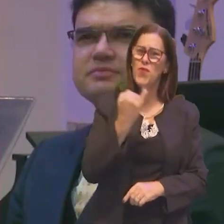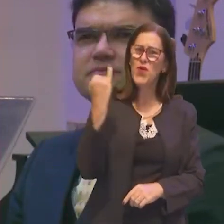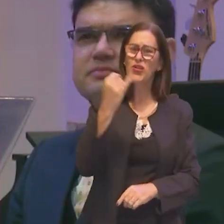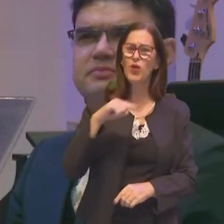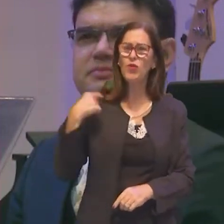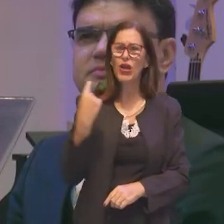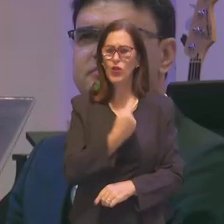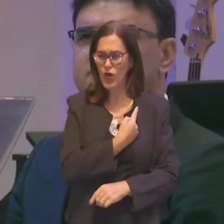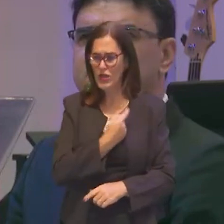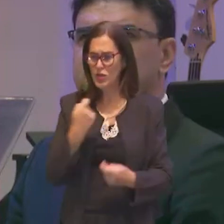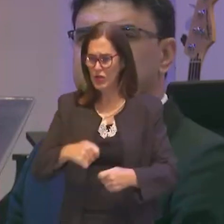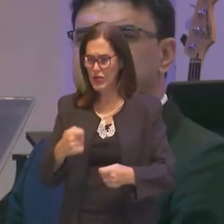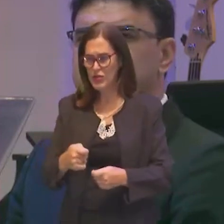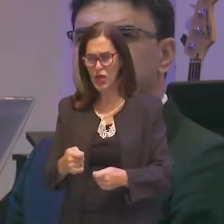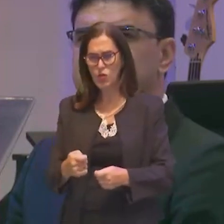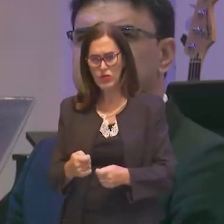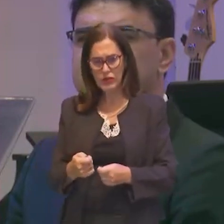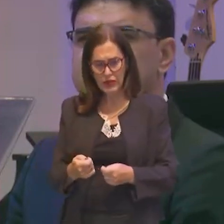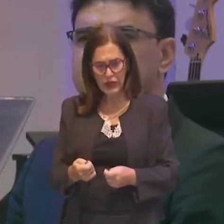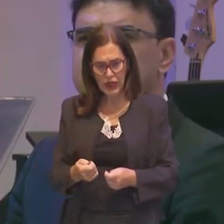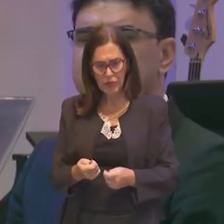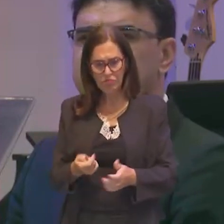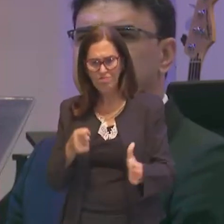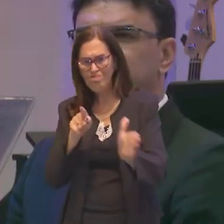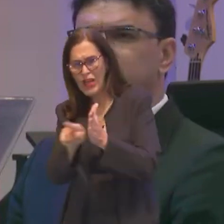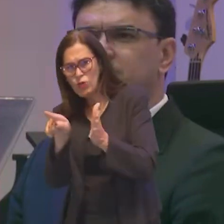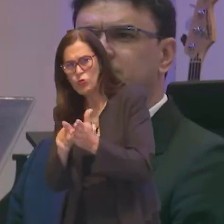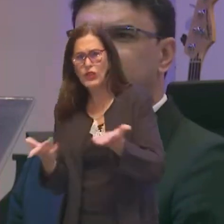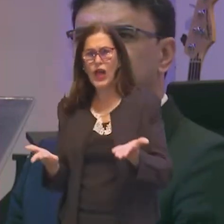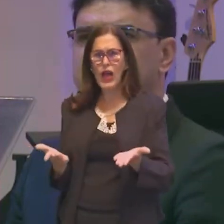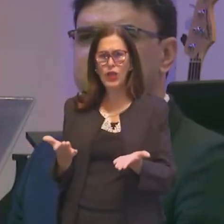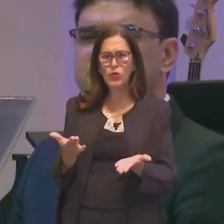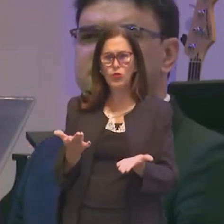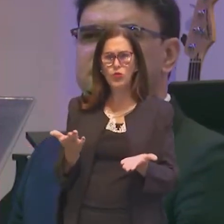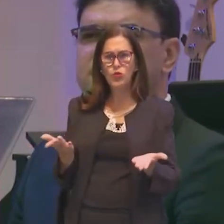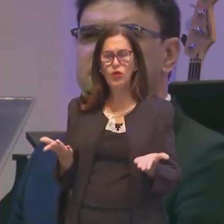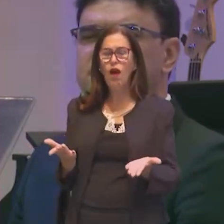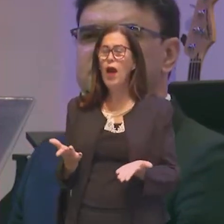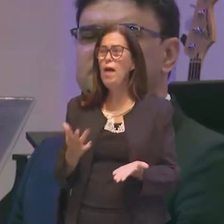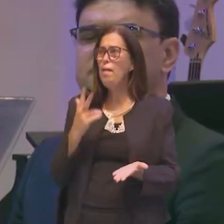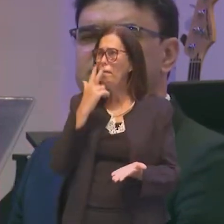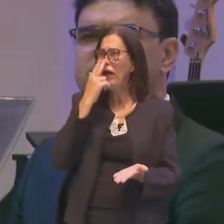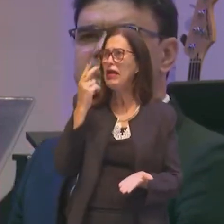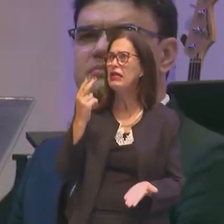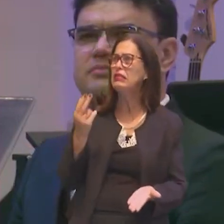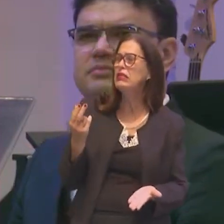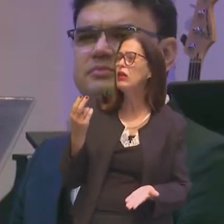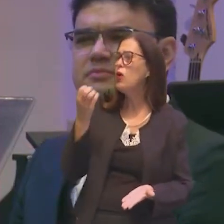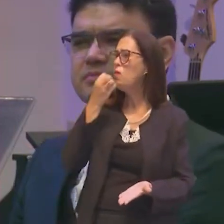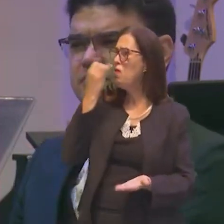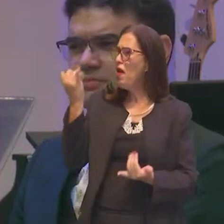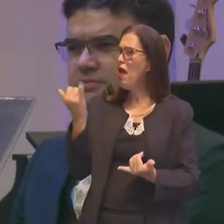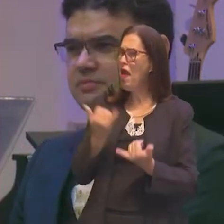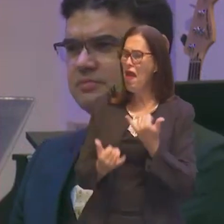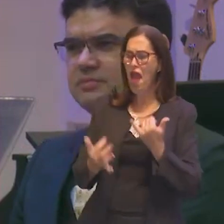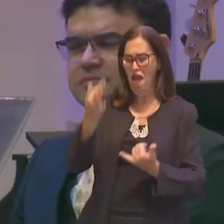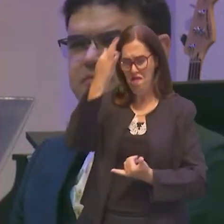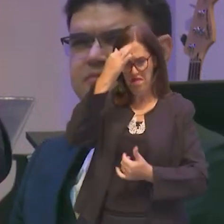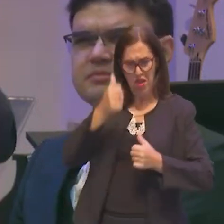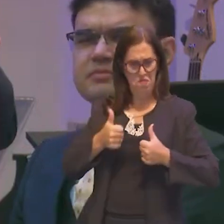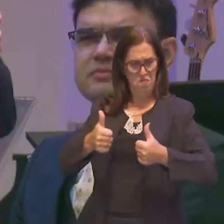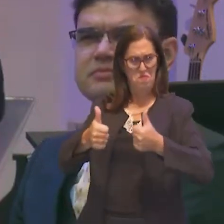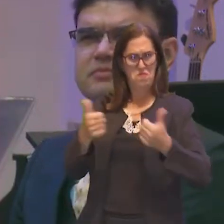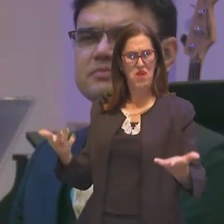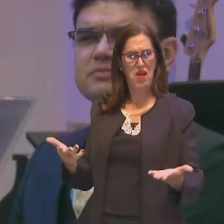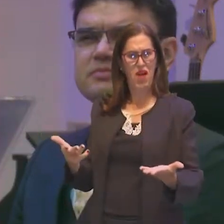nós precisamos ser confrontados. Porque às vezes pensamos que está tudo bem, a nossa fé está 100%,